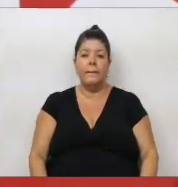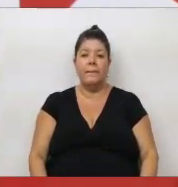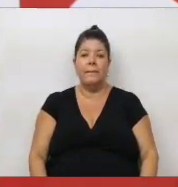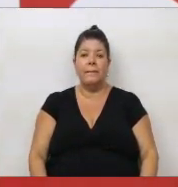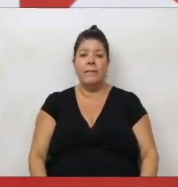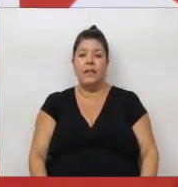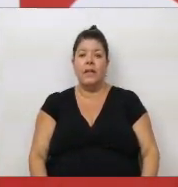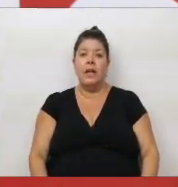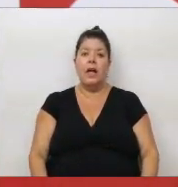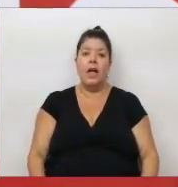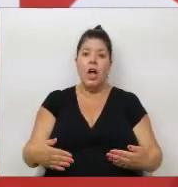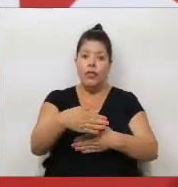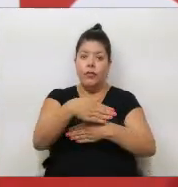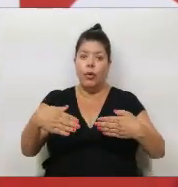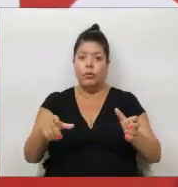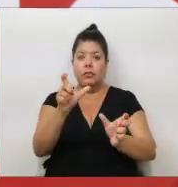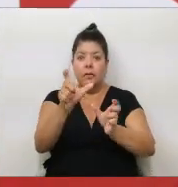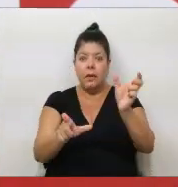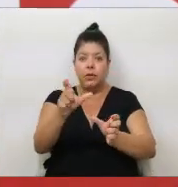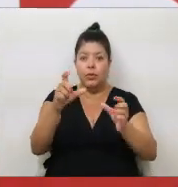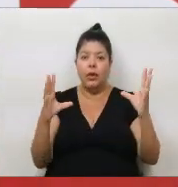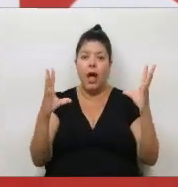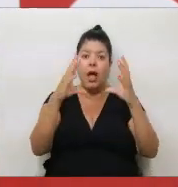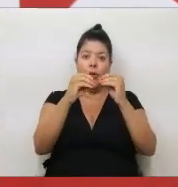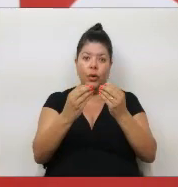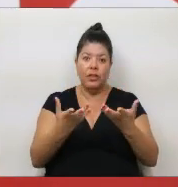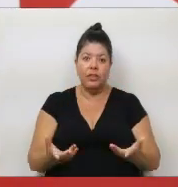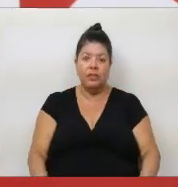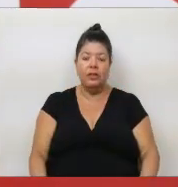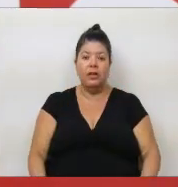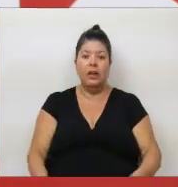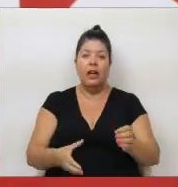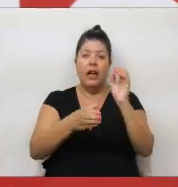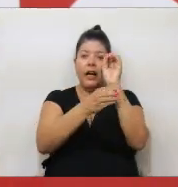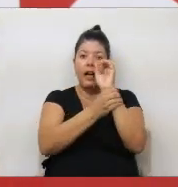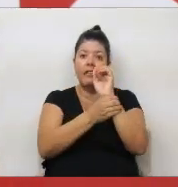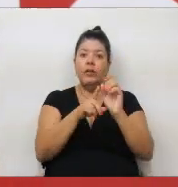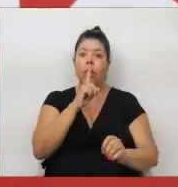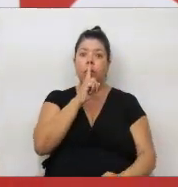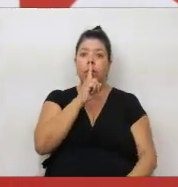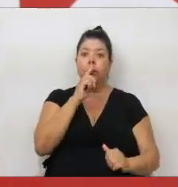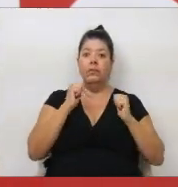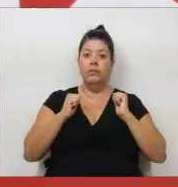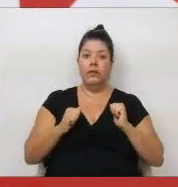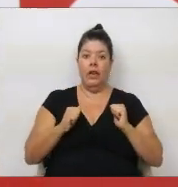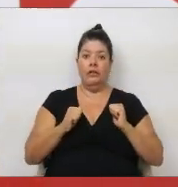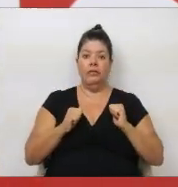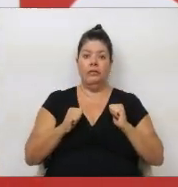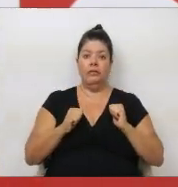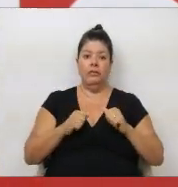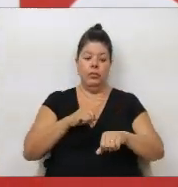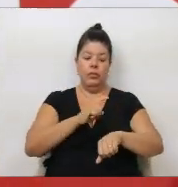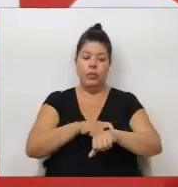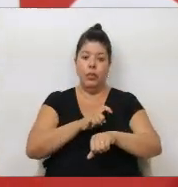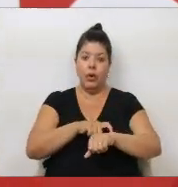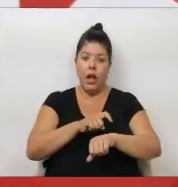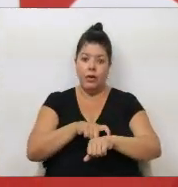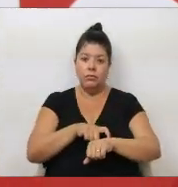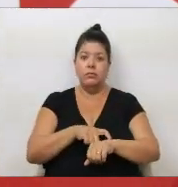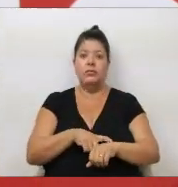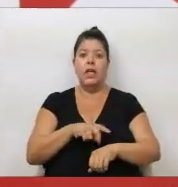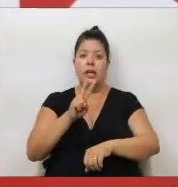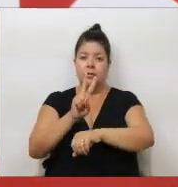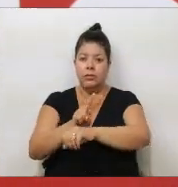de fluxo de pessoas na noite. A garantia da lei do silêncio a partir de um determinado horário tem que ser preservado, tem